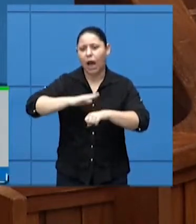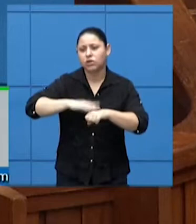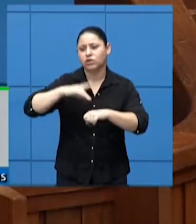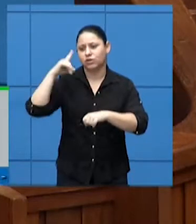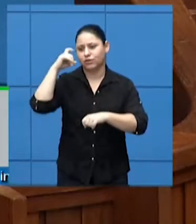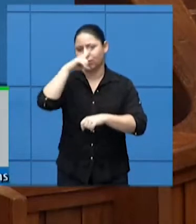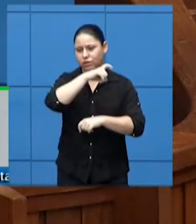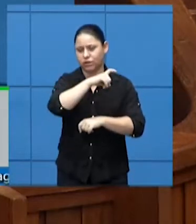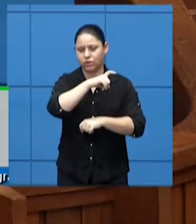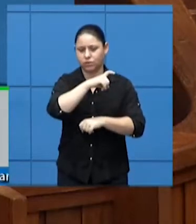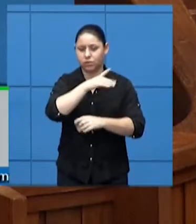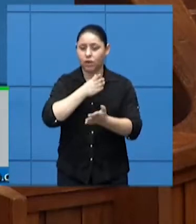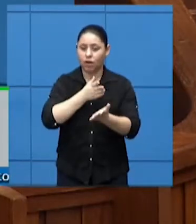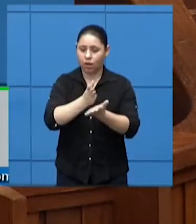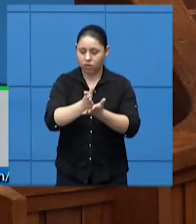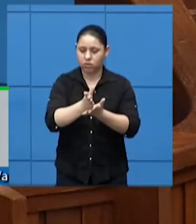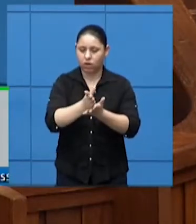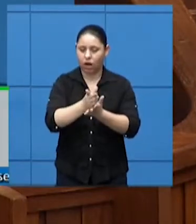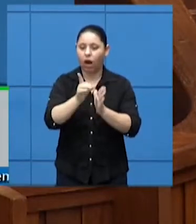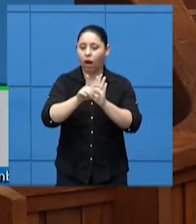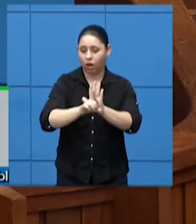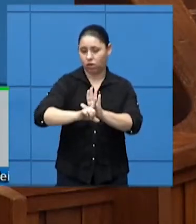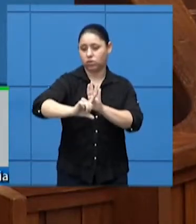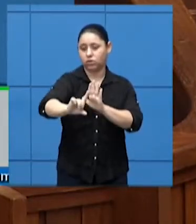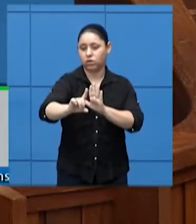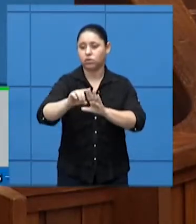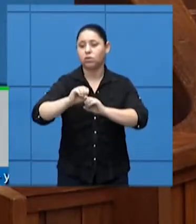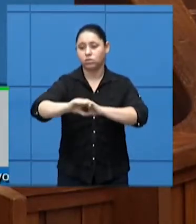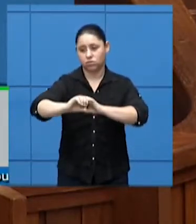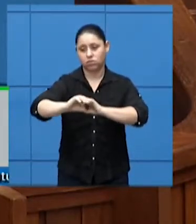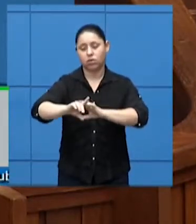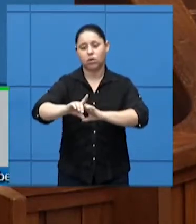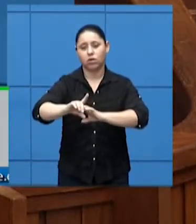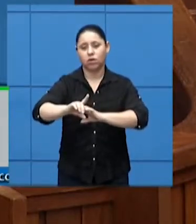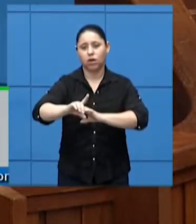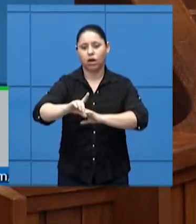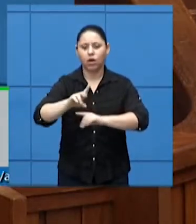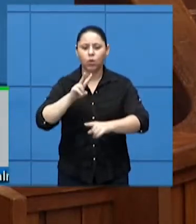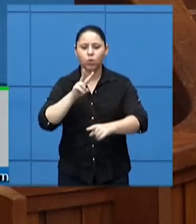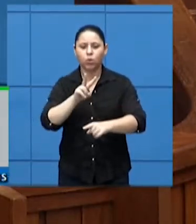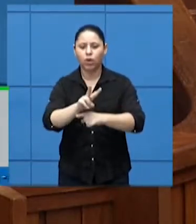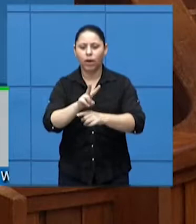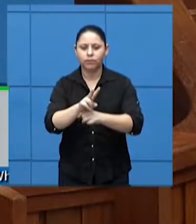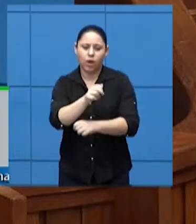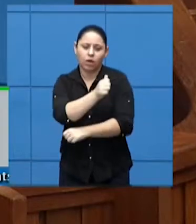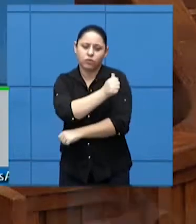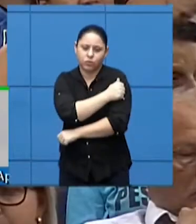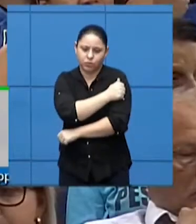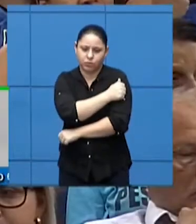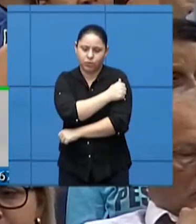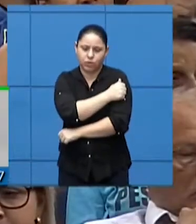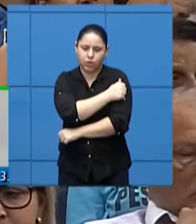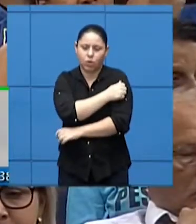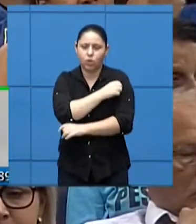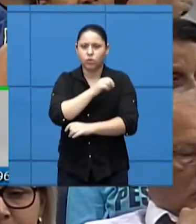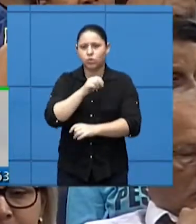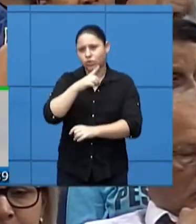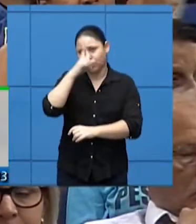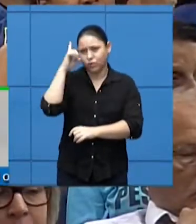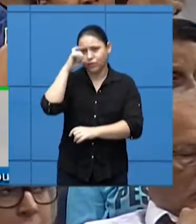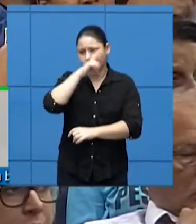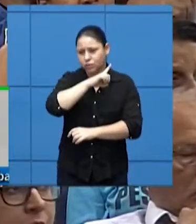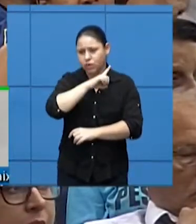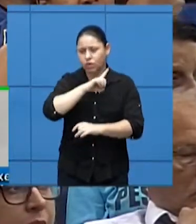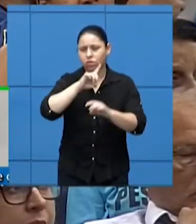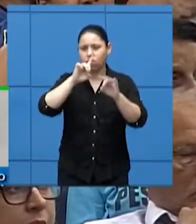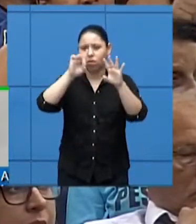os determinantes da própria legislação educacional. Atender pessoas, alunos, com necessidades de